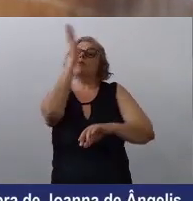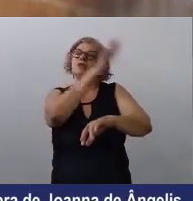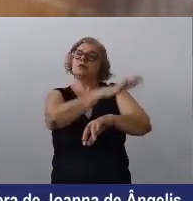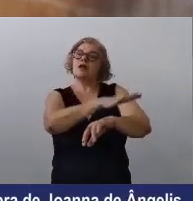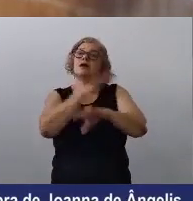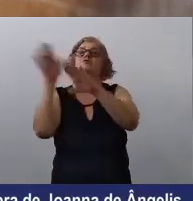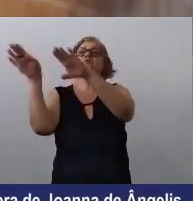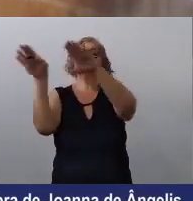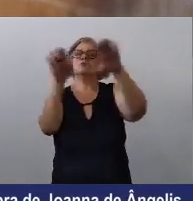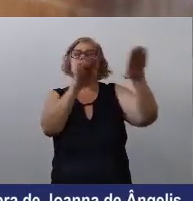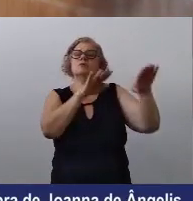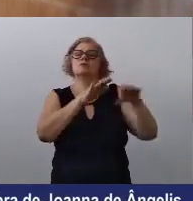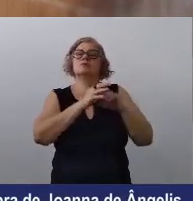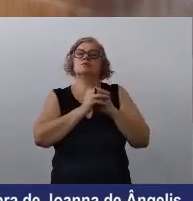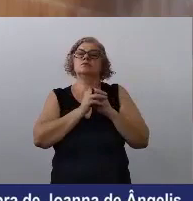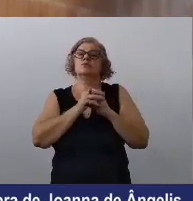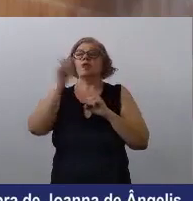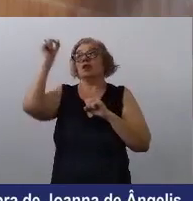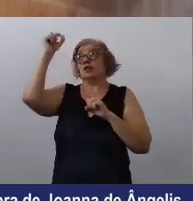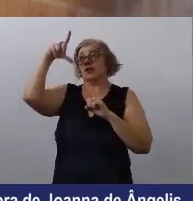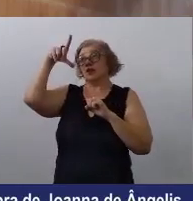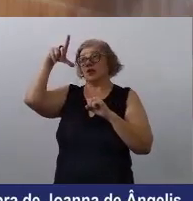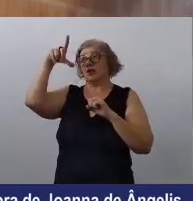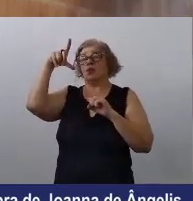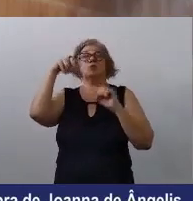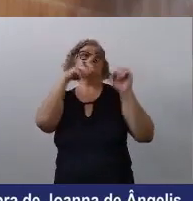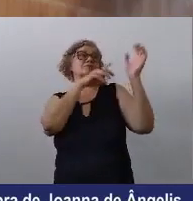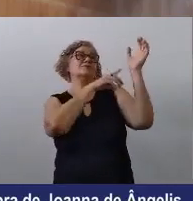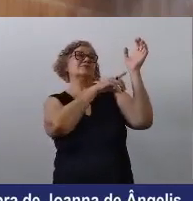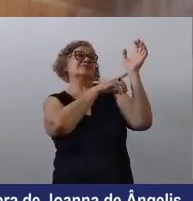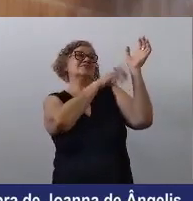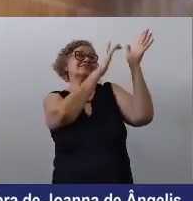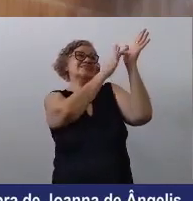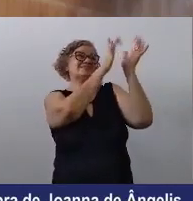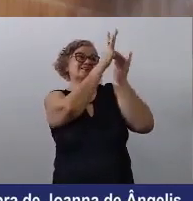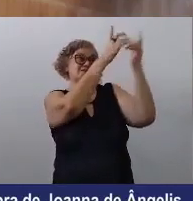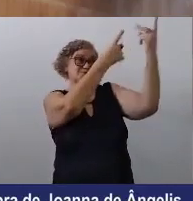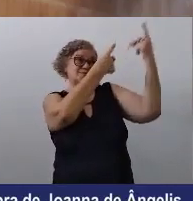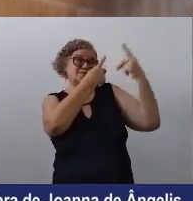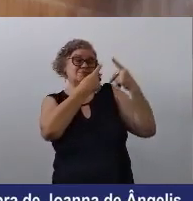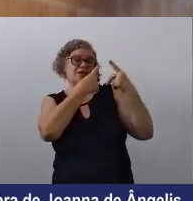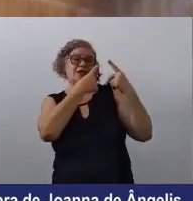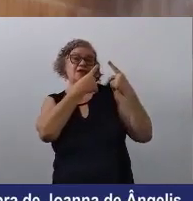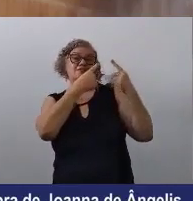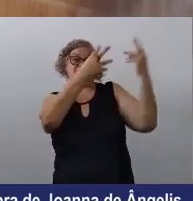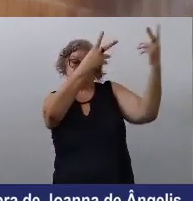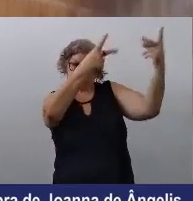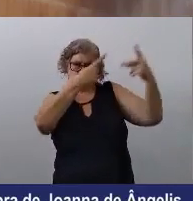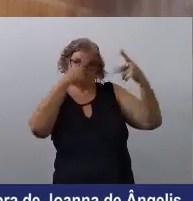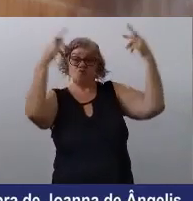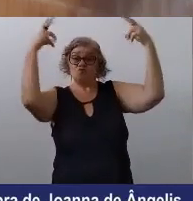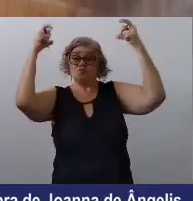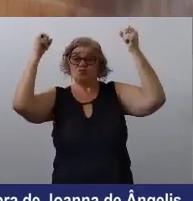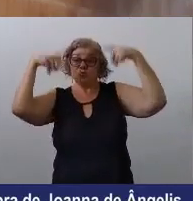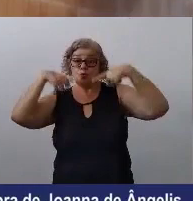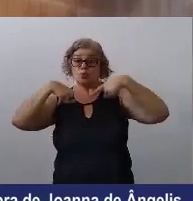Boa tarde a todos. Que a luz do nosso Divino Mestre nos envolva mais uma vez nessa tarde.